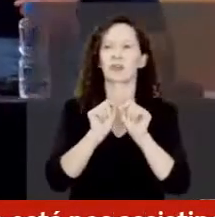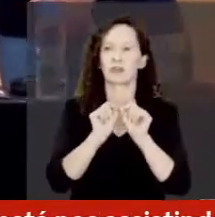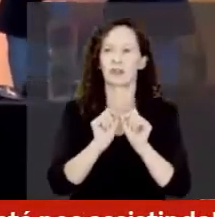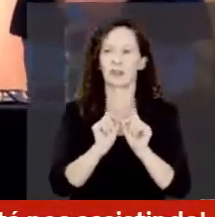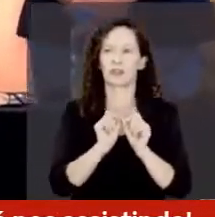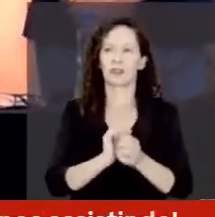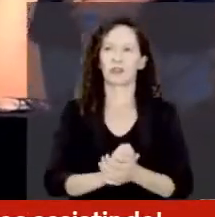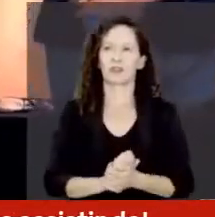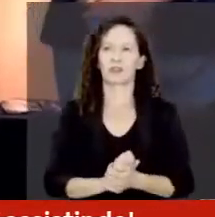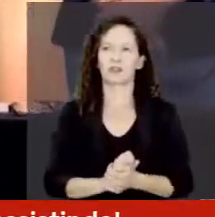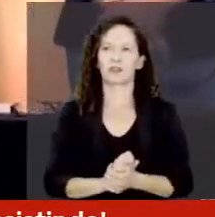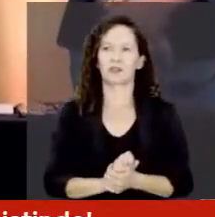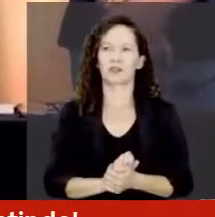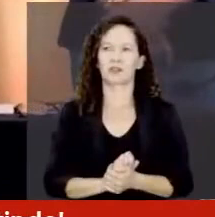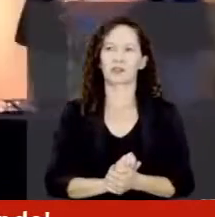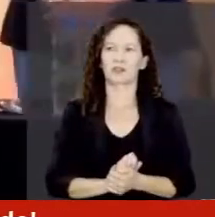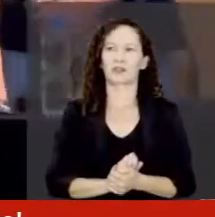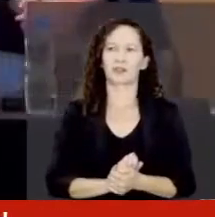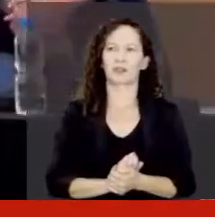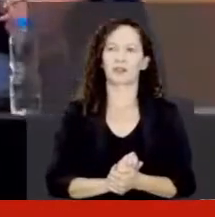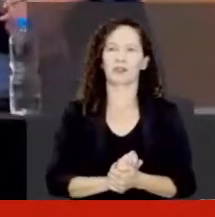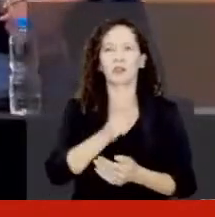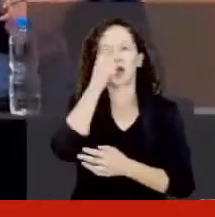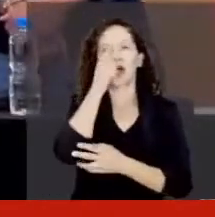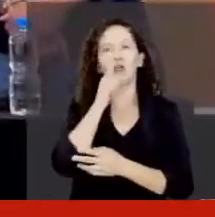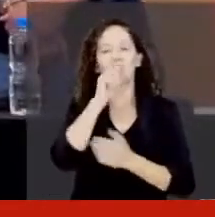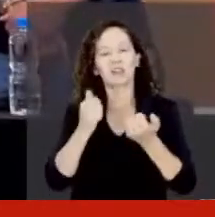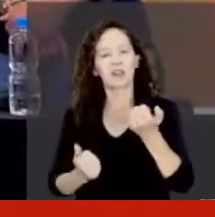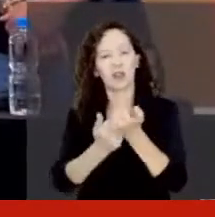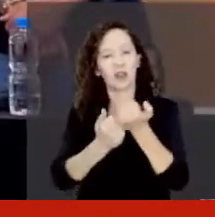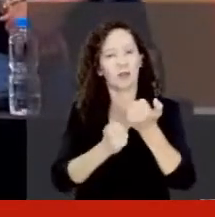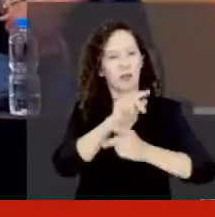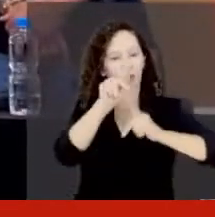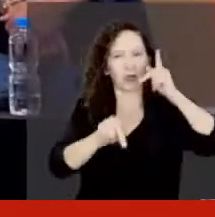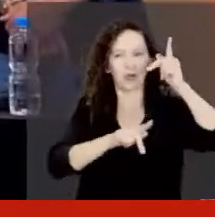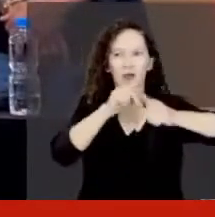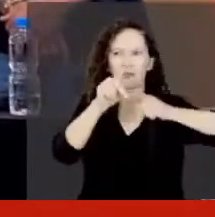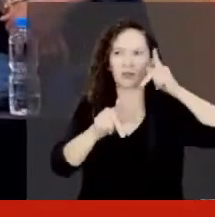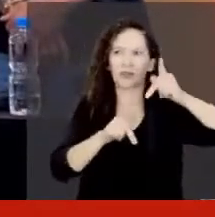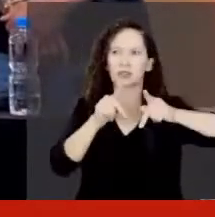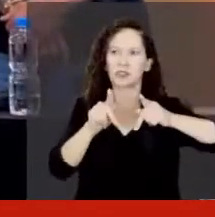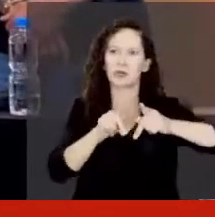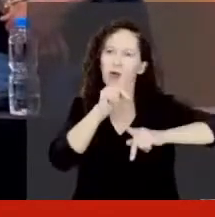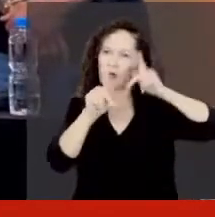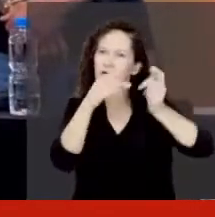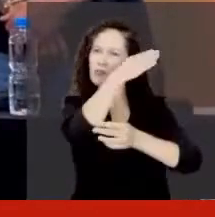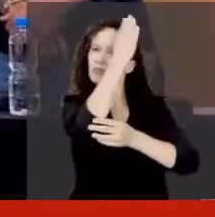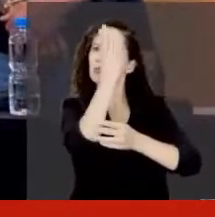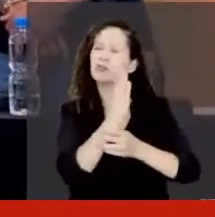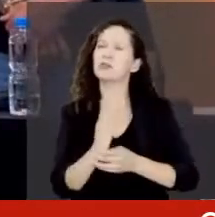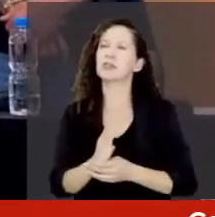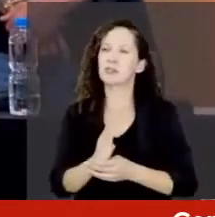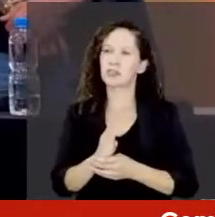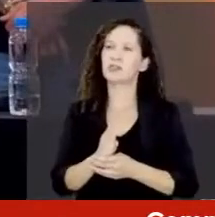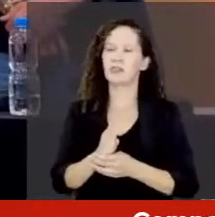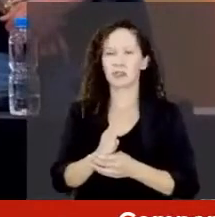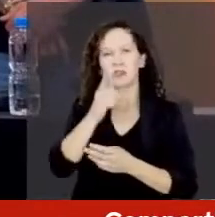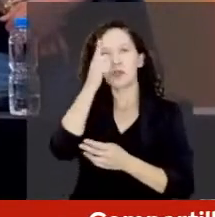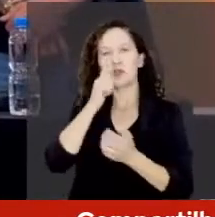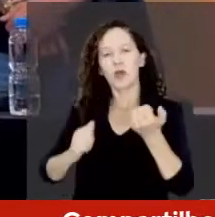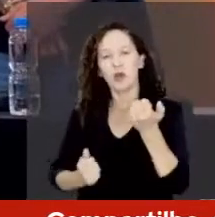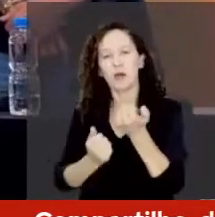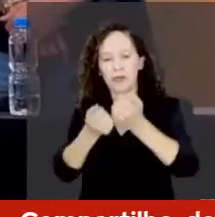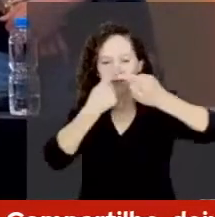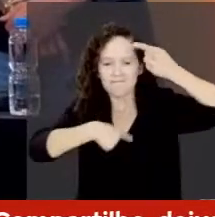Então, meus parabéns, um abraço. Alckmin, você será recebido como um velho